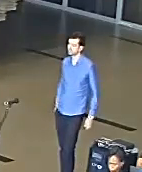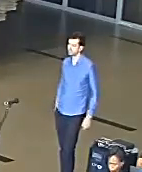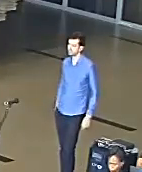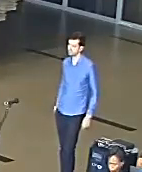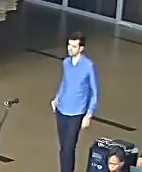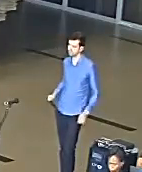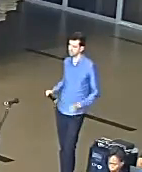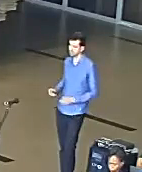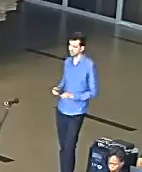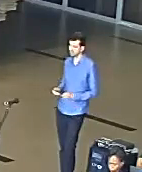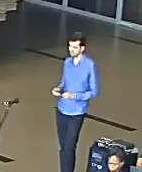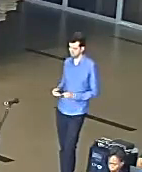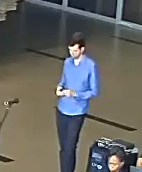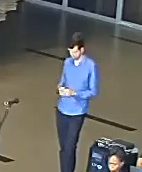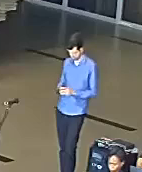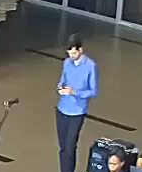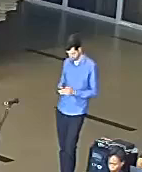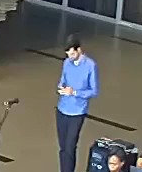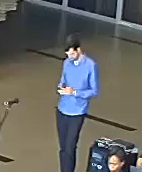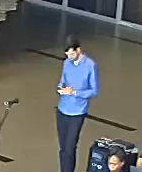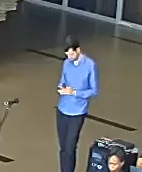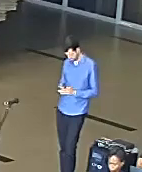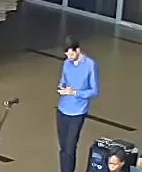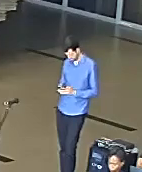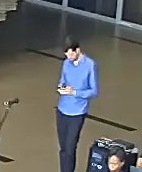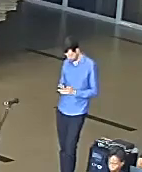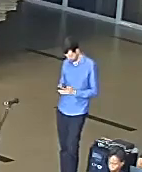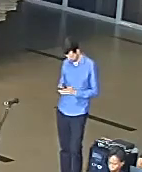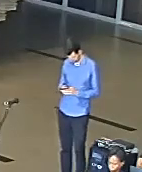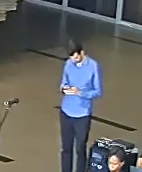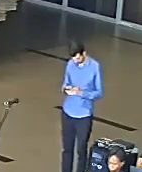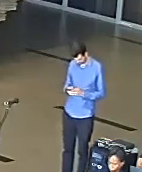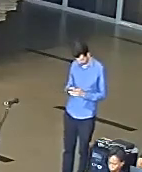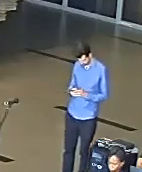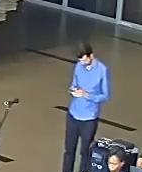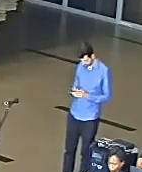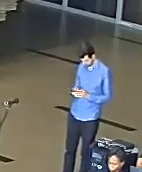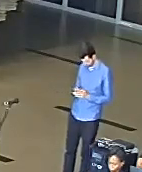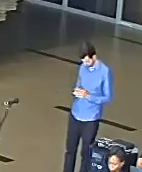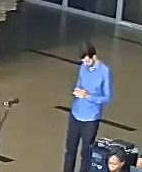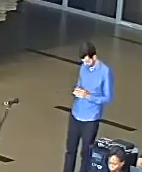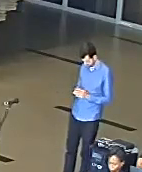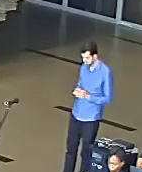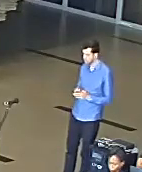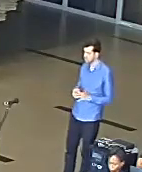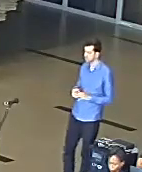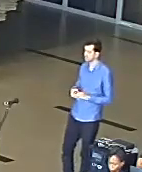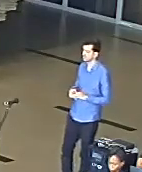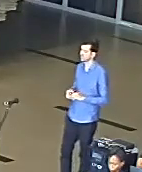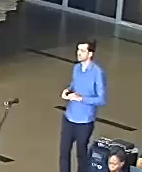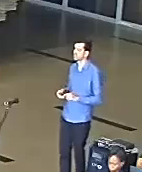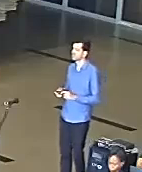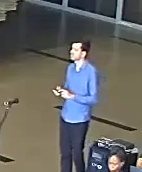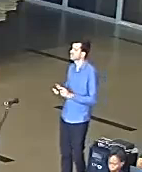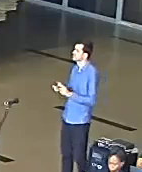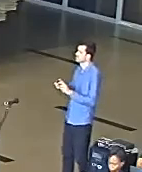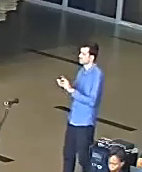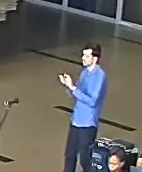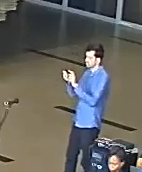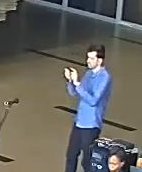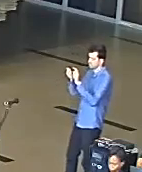livre deve ser retirado 12 horas com antecedência Ou seja eu moro em